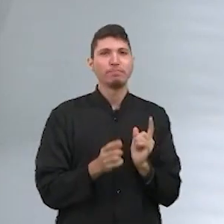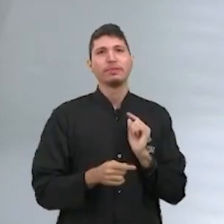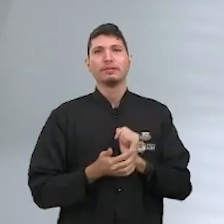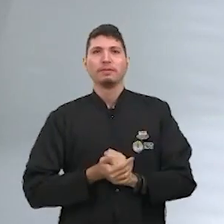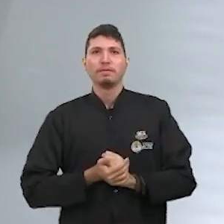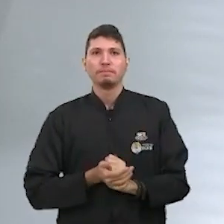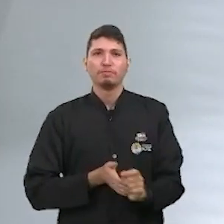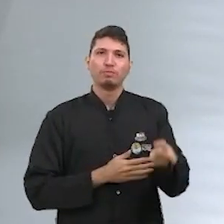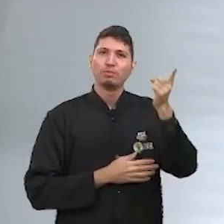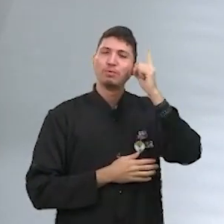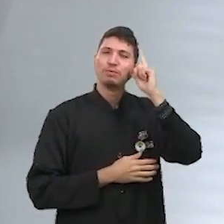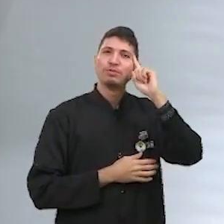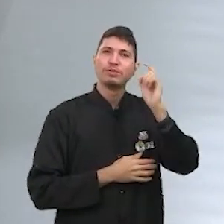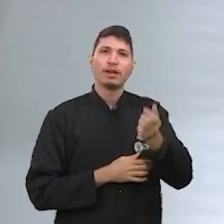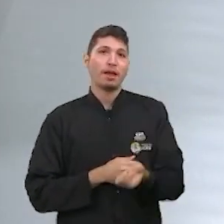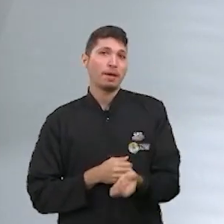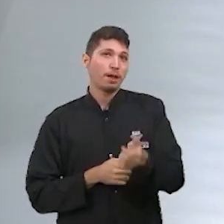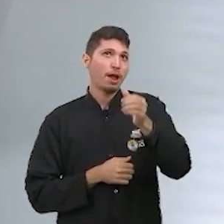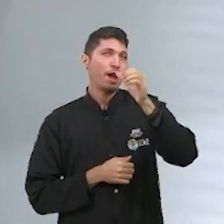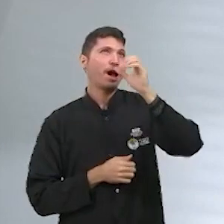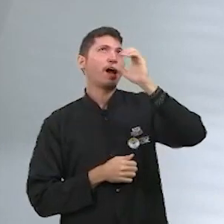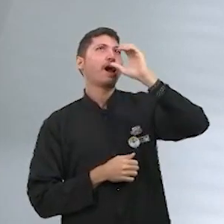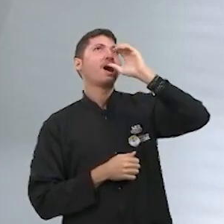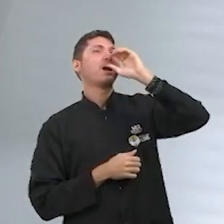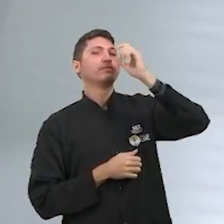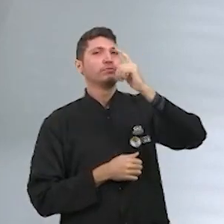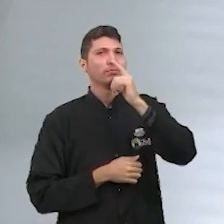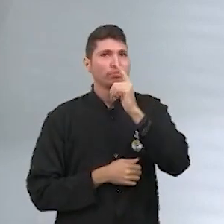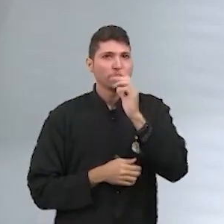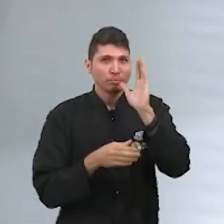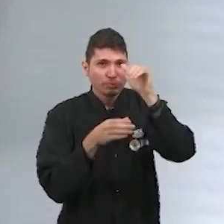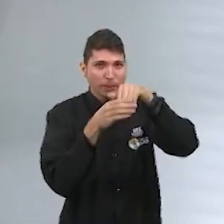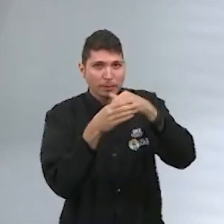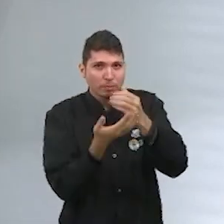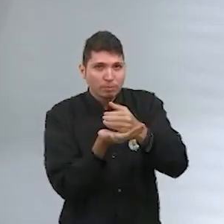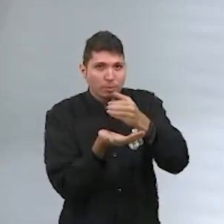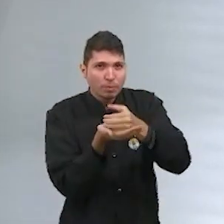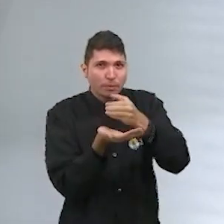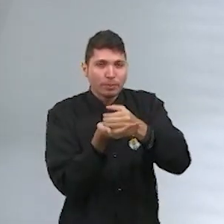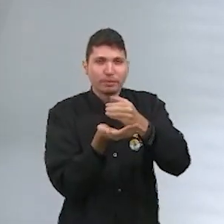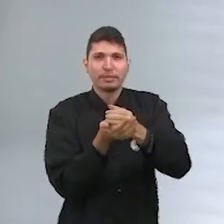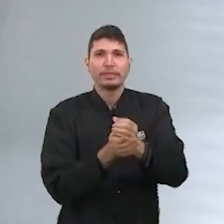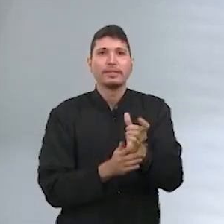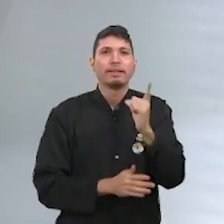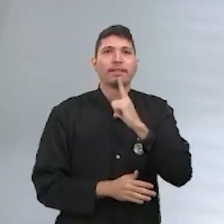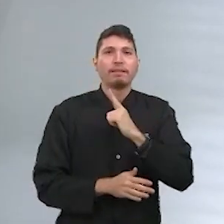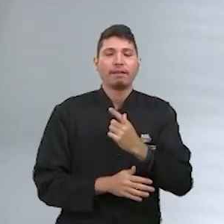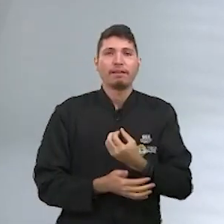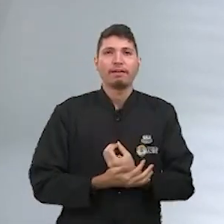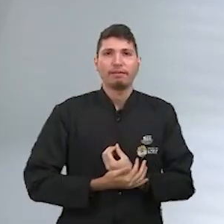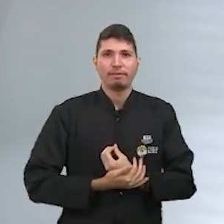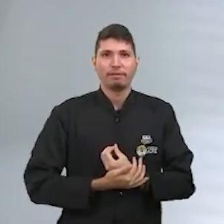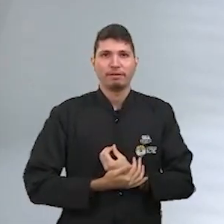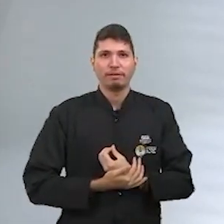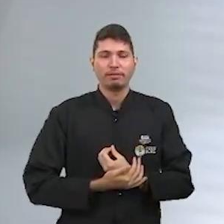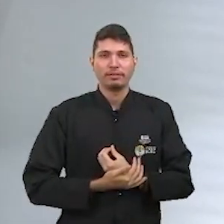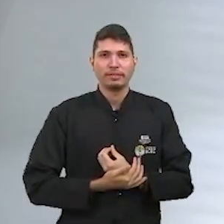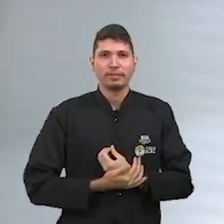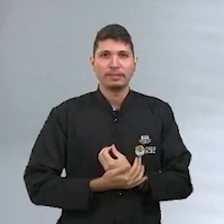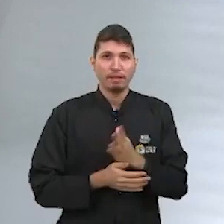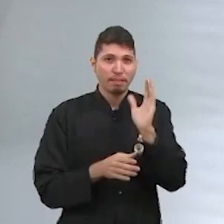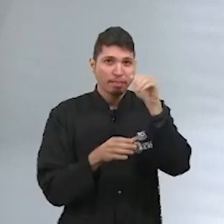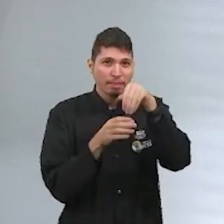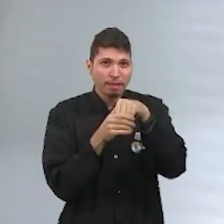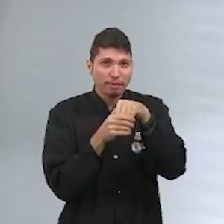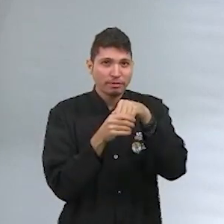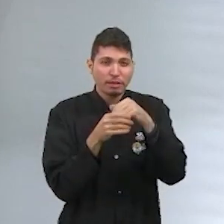dias, beber ali um copo de água, dentro daquele copo de água tem uma presença muito grande